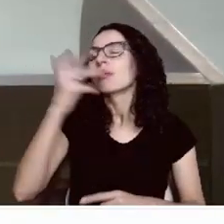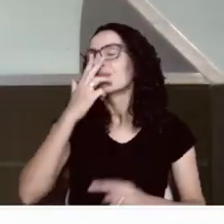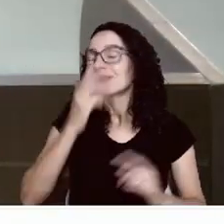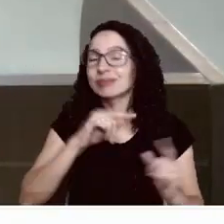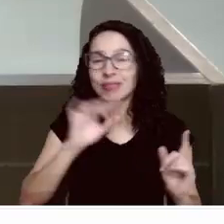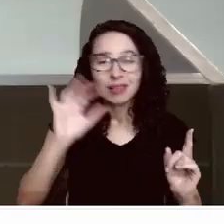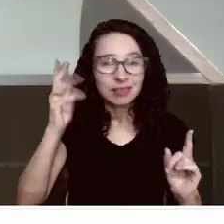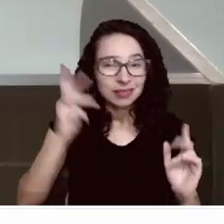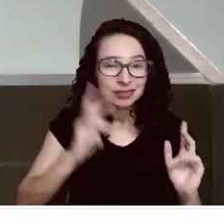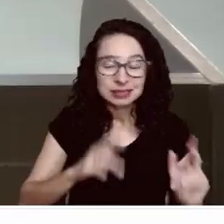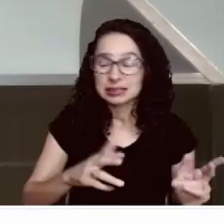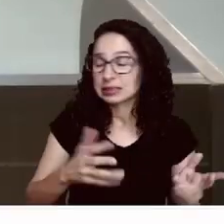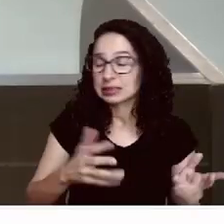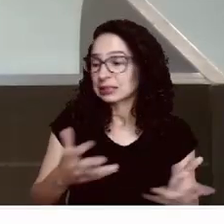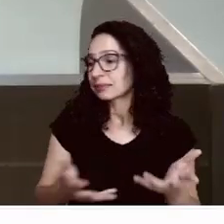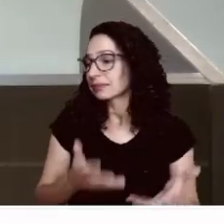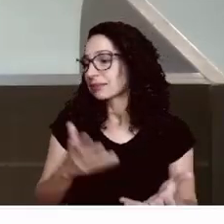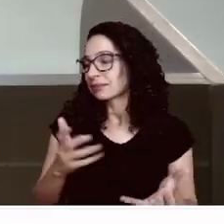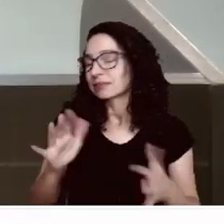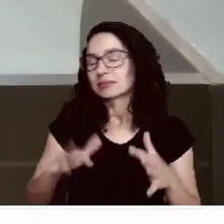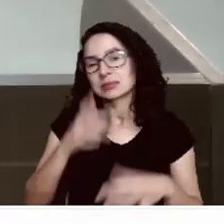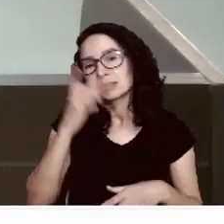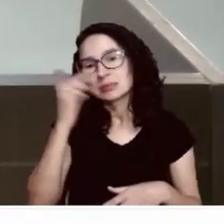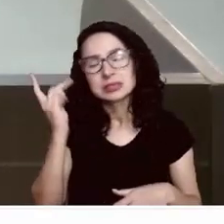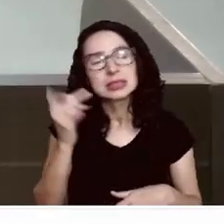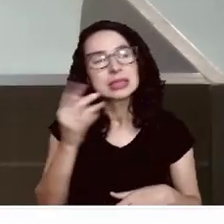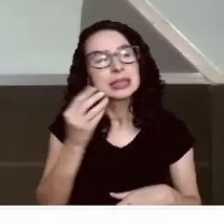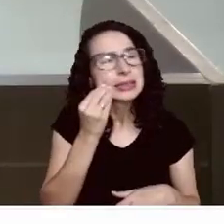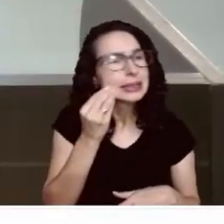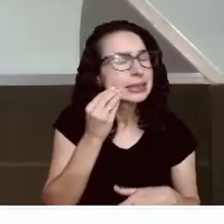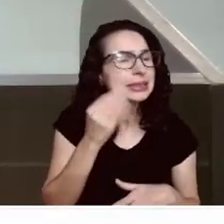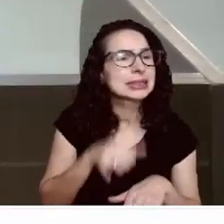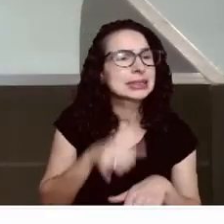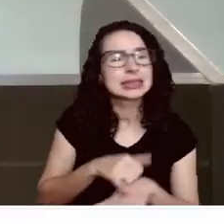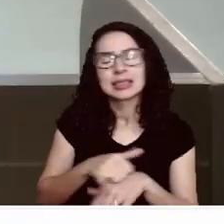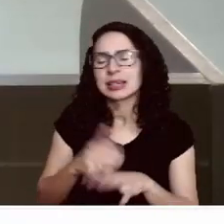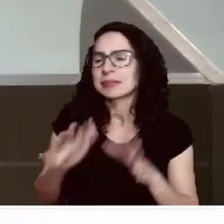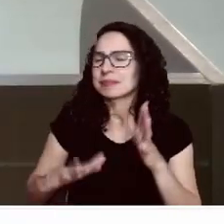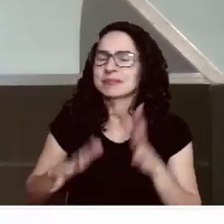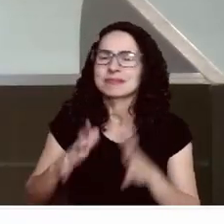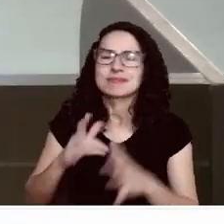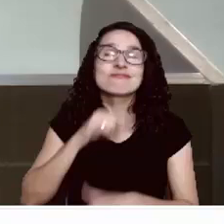Sérgio, às vezes a pessoa até tenta, faz de tudo, mas tem pessoas que não conseguem.